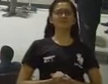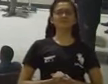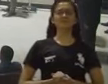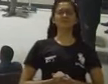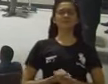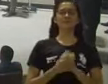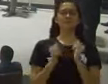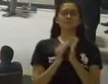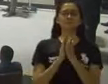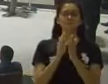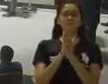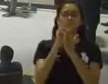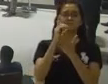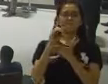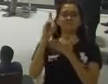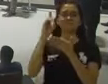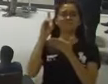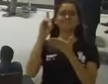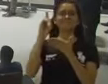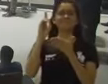Glória a Deus.